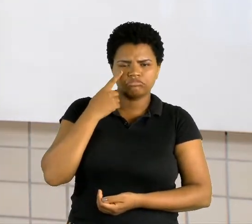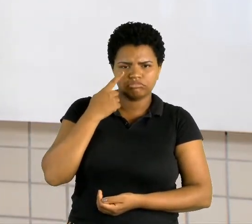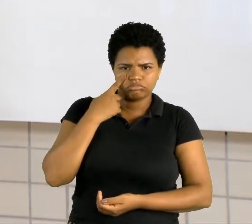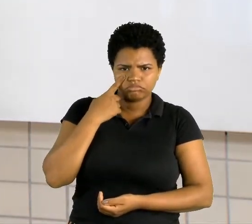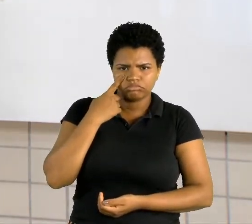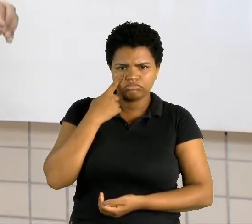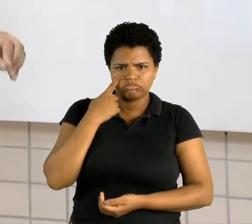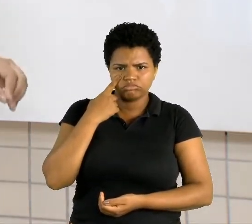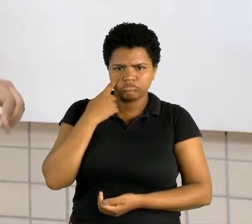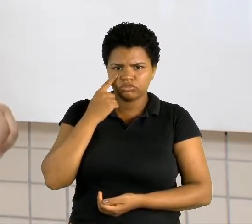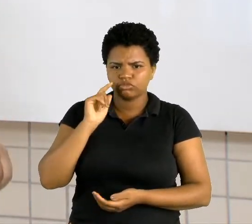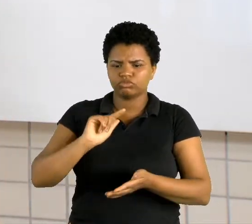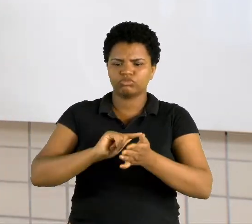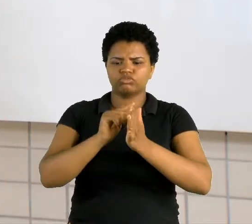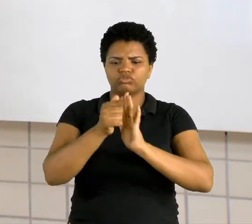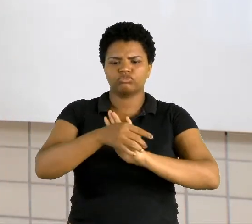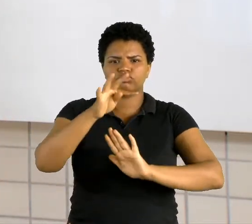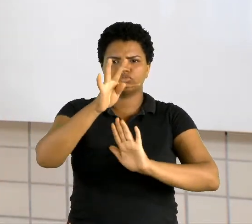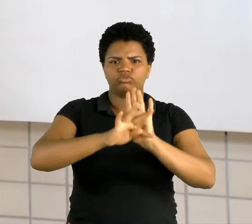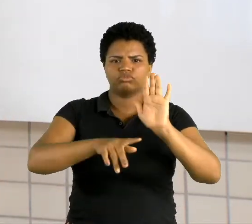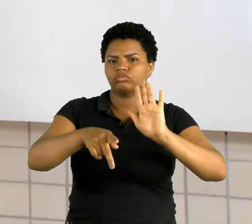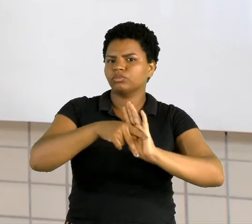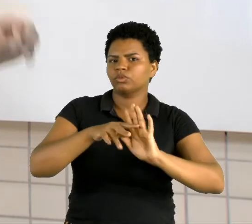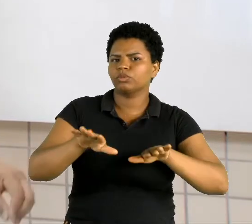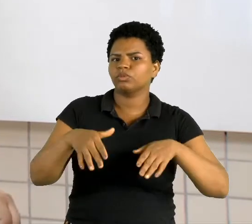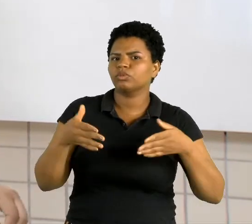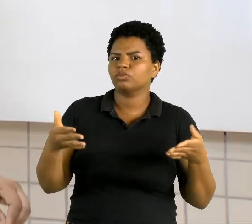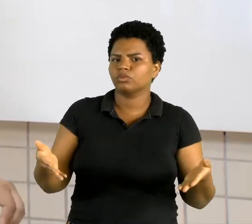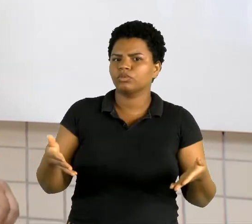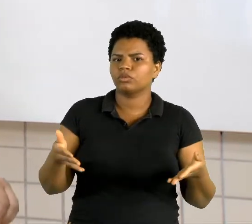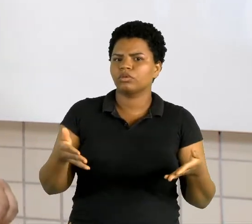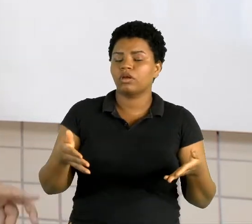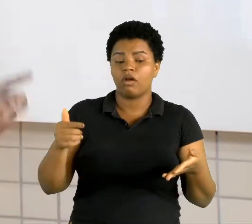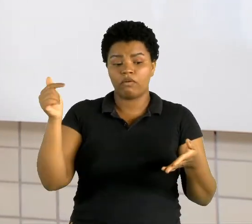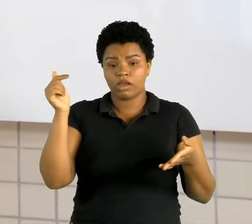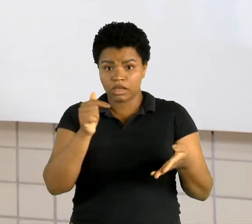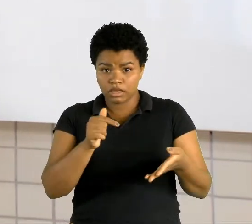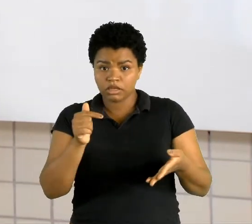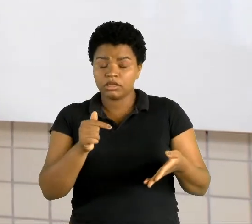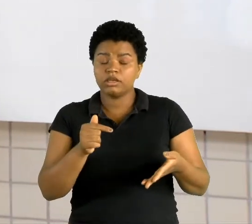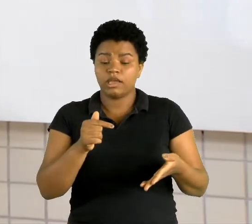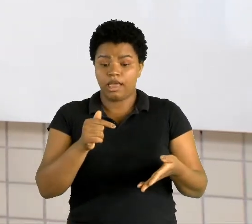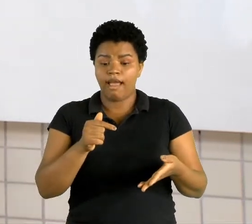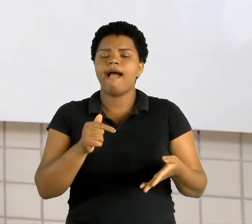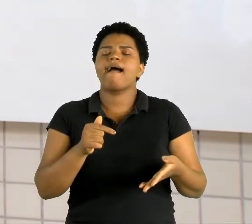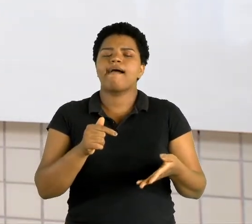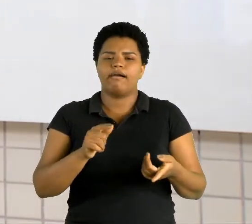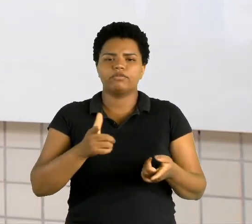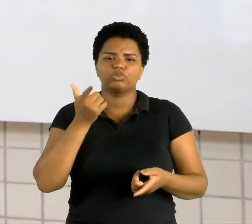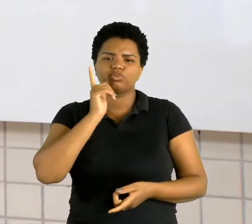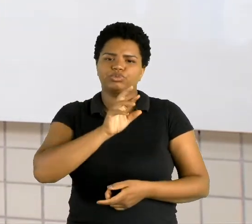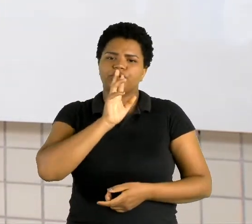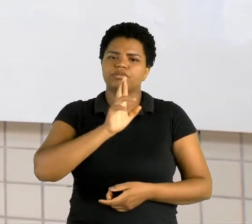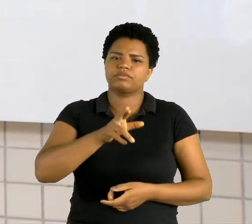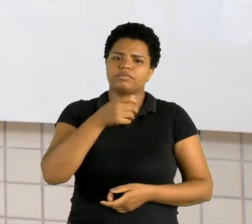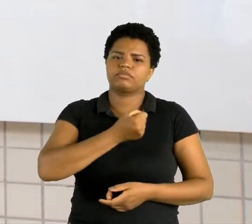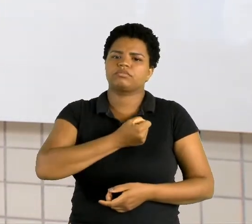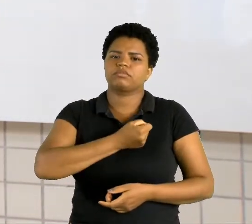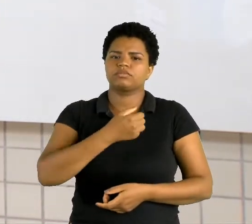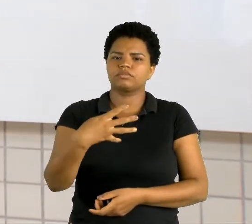ver qual é o gênero textual que ele pertence. Baseado nisso, você consegue responder a número